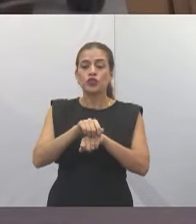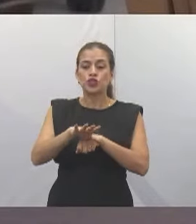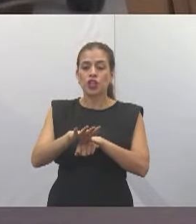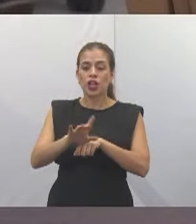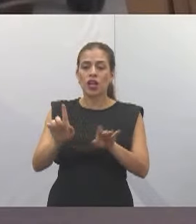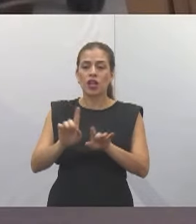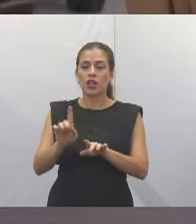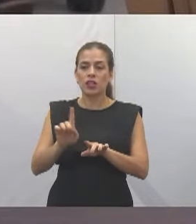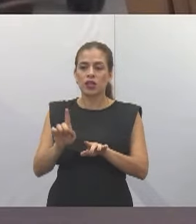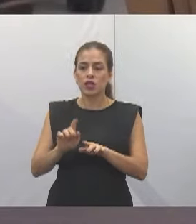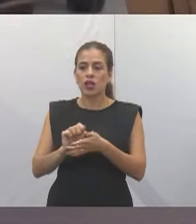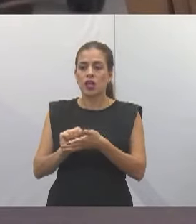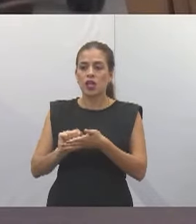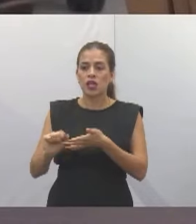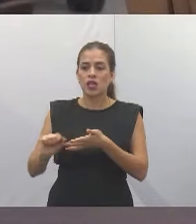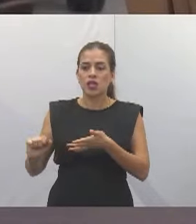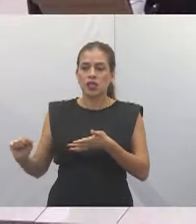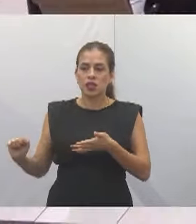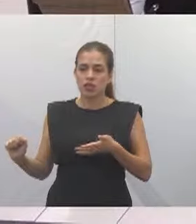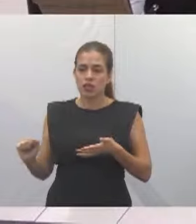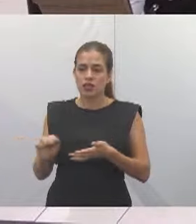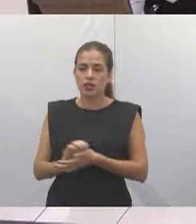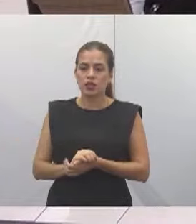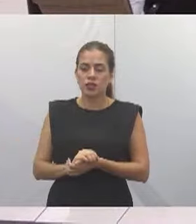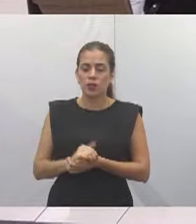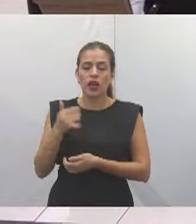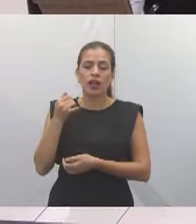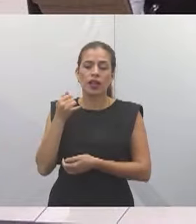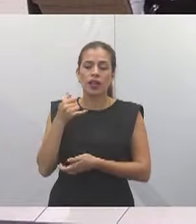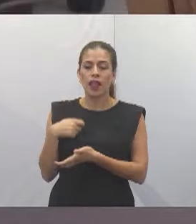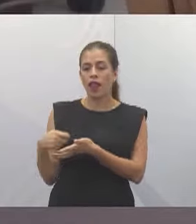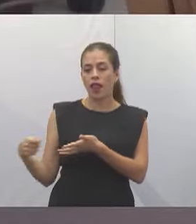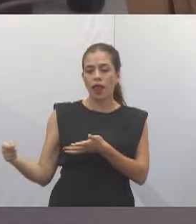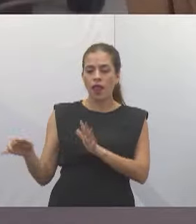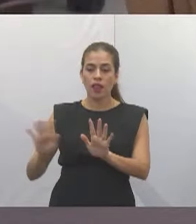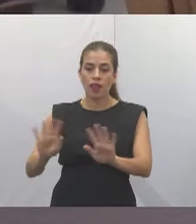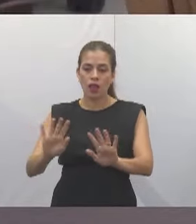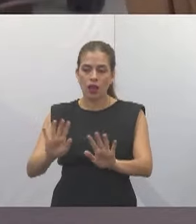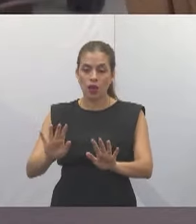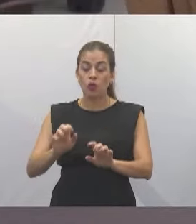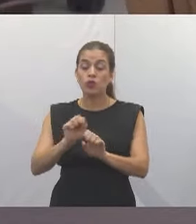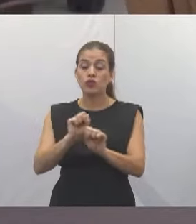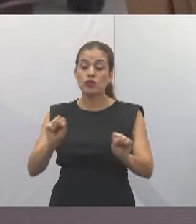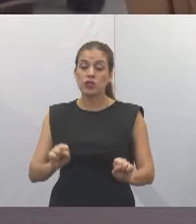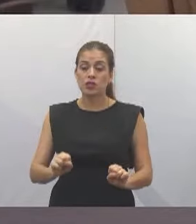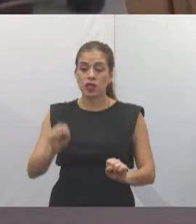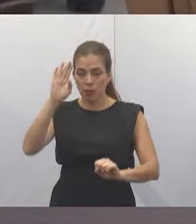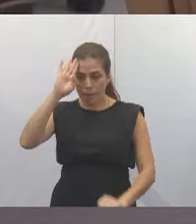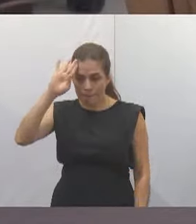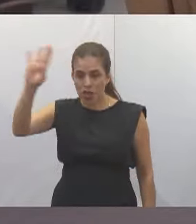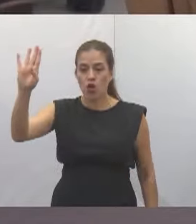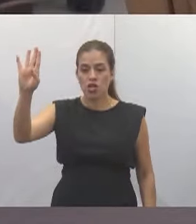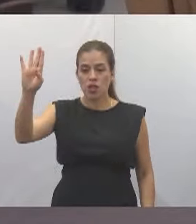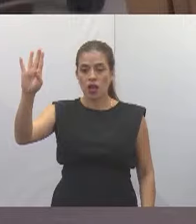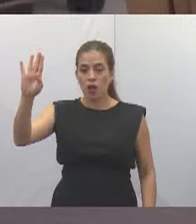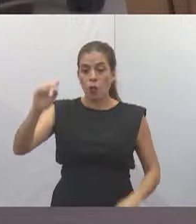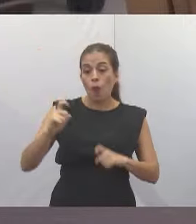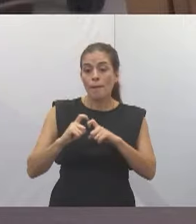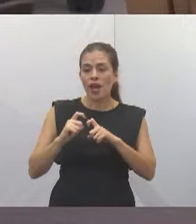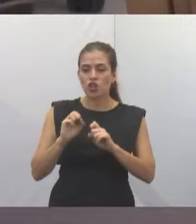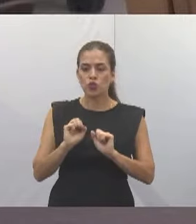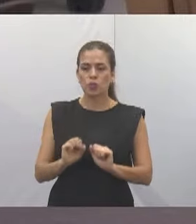escrito a caneta. Ele se escreve. Tem que estar priorizar pelo sistema. Então, é uma conversa com o médico. E